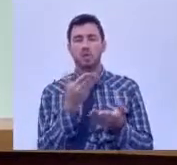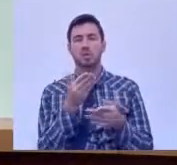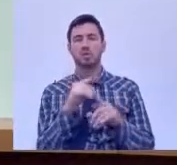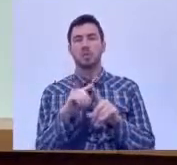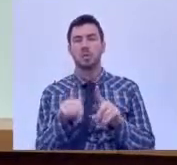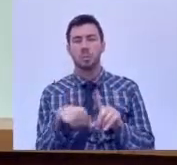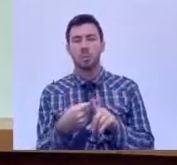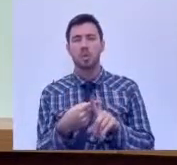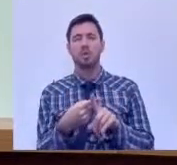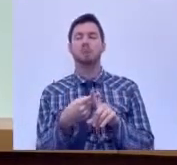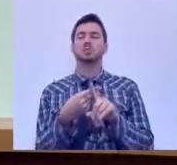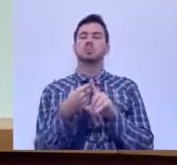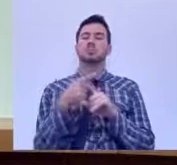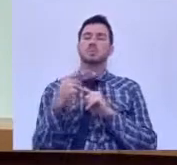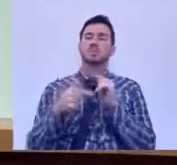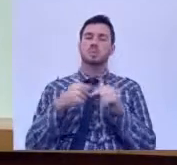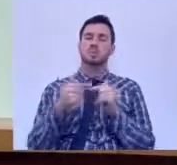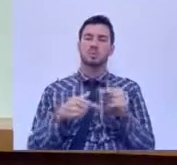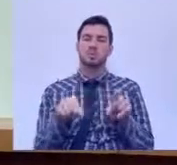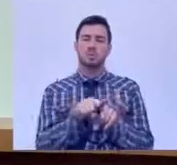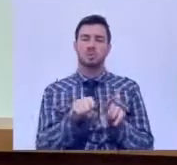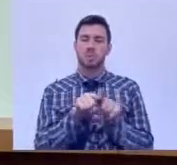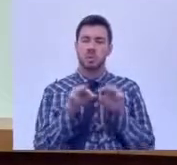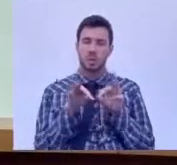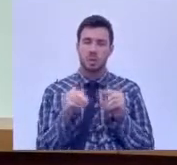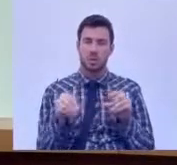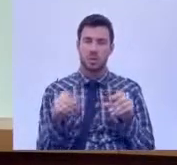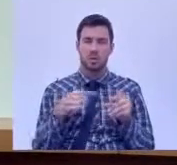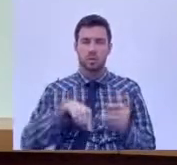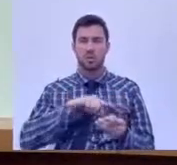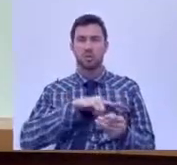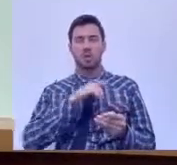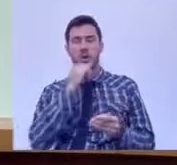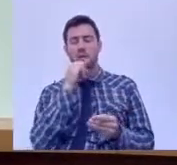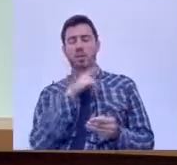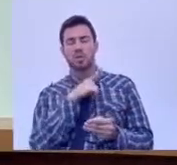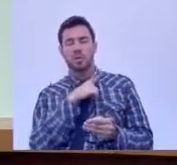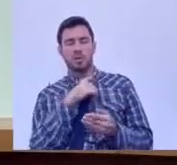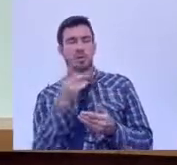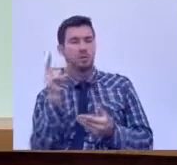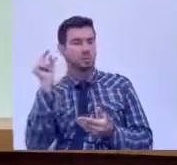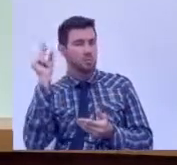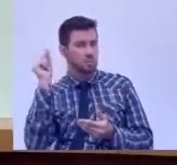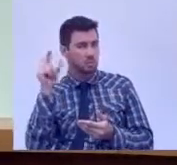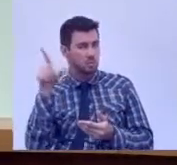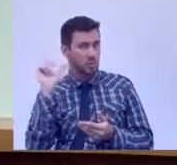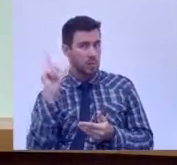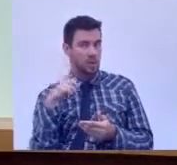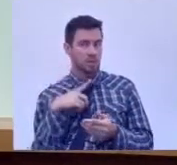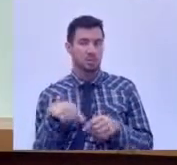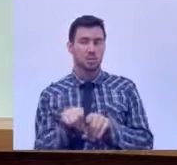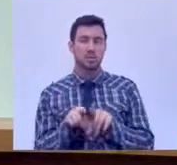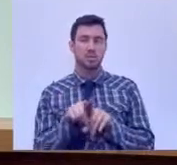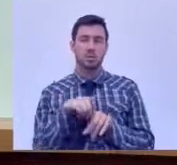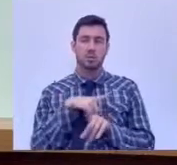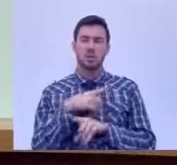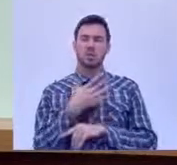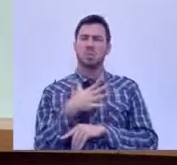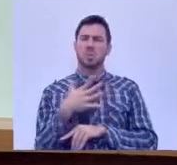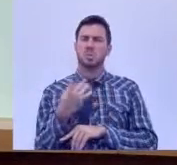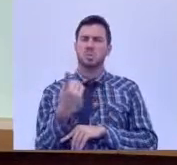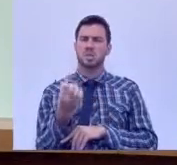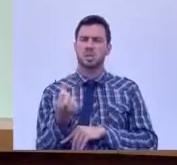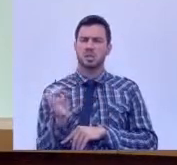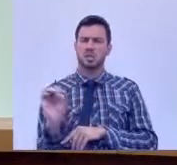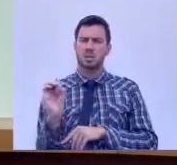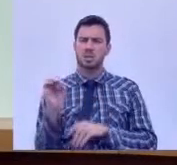melhores condições de trabalho. E aquilo que a gente já tinha dito aqui atrás, hoje nós temos em torno de 160 coveiros do município